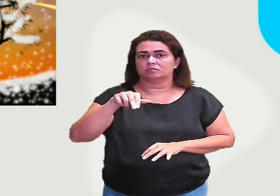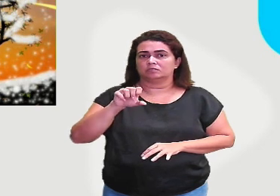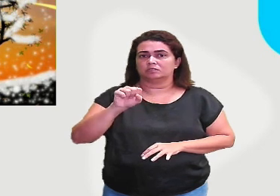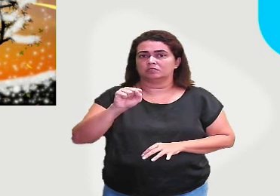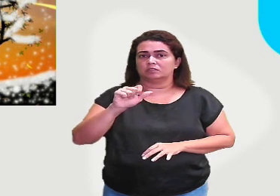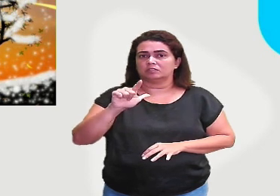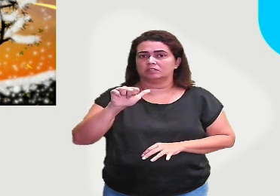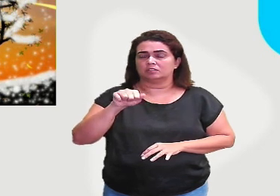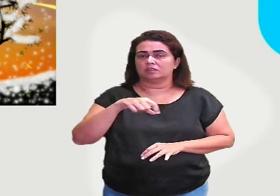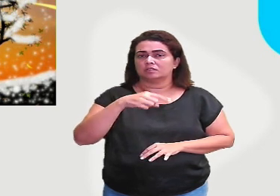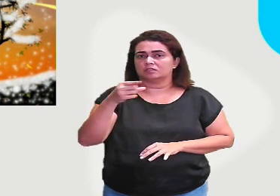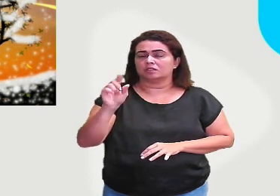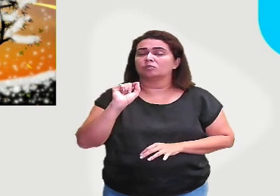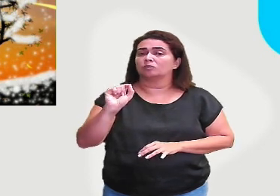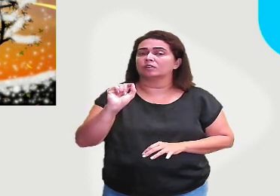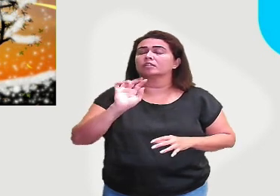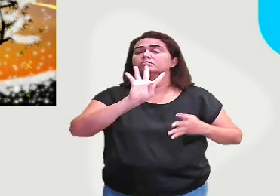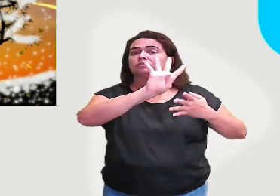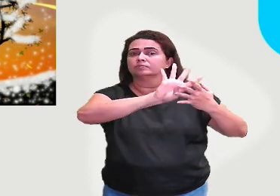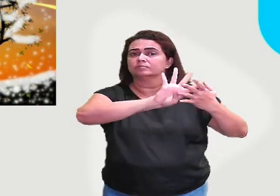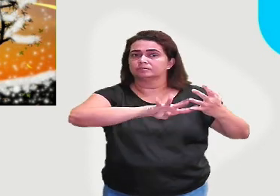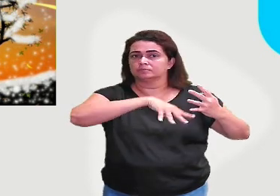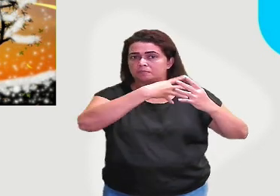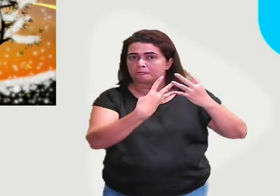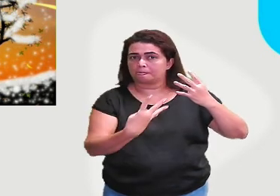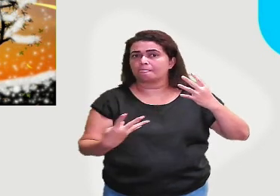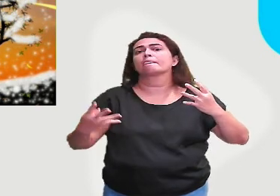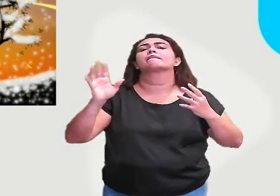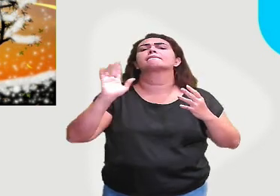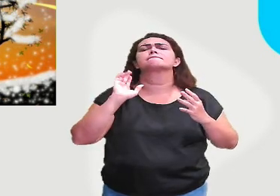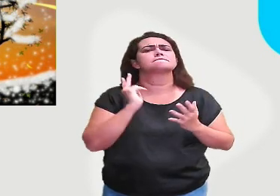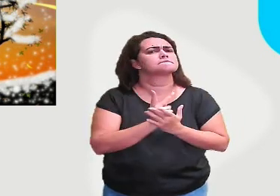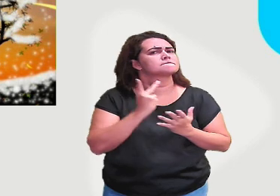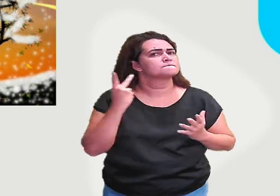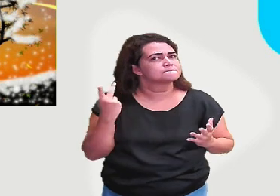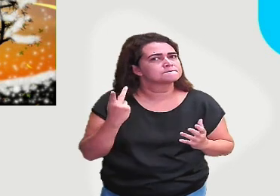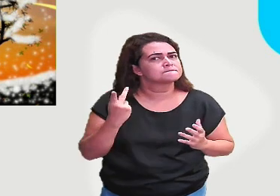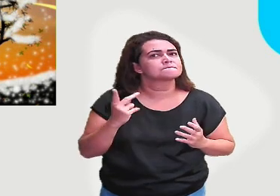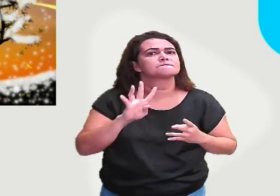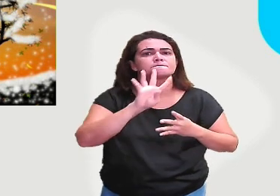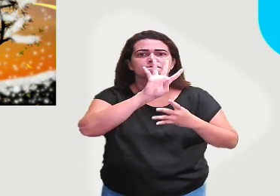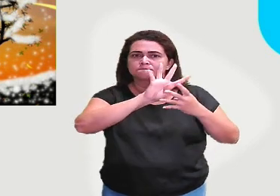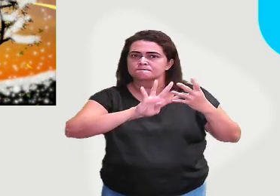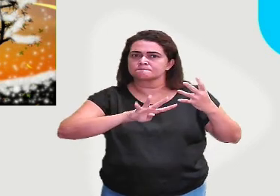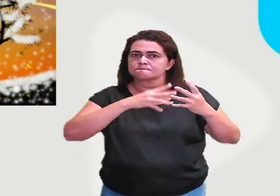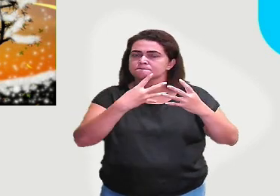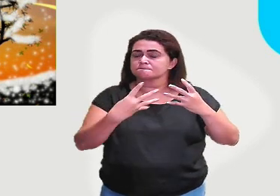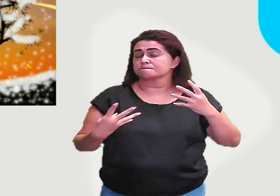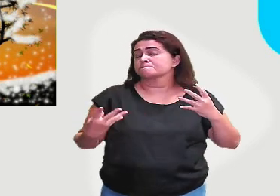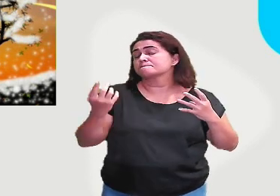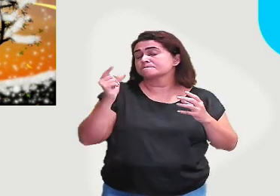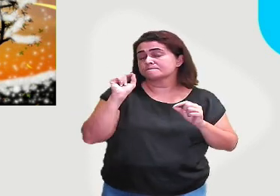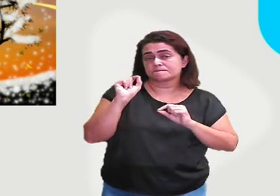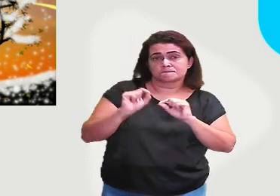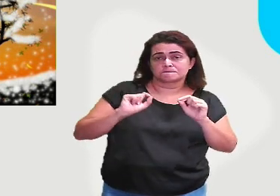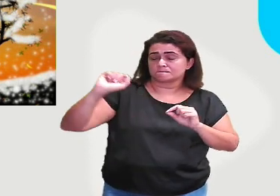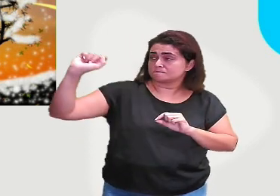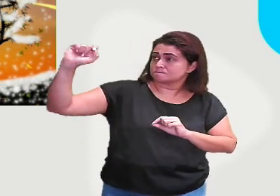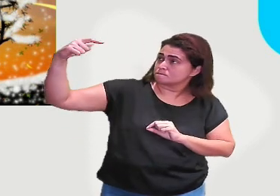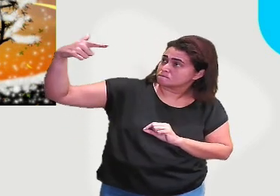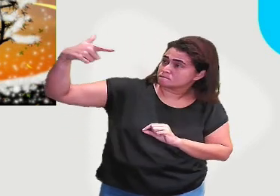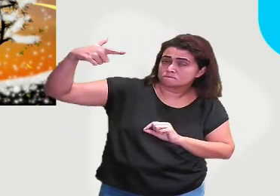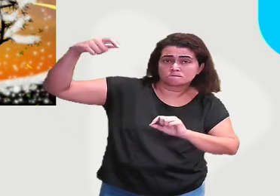ano, né? Não, as estações do ano são determinadas pela maneira, e pela intensidade com que os raios solares atingem